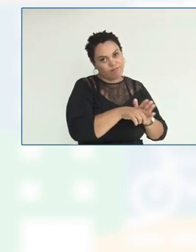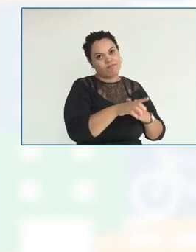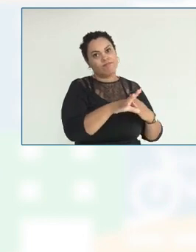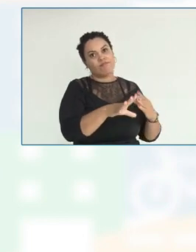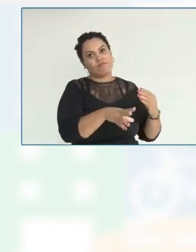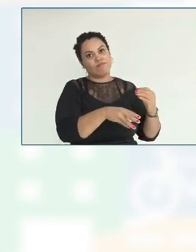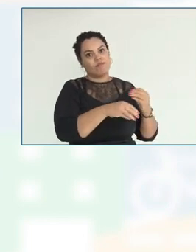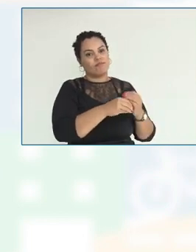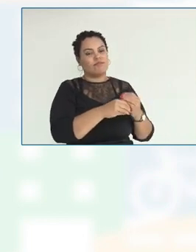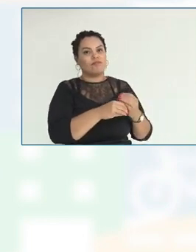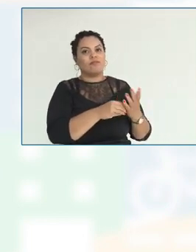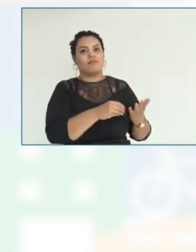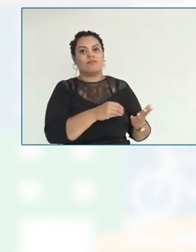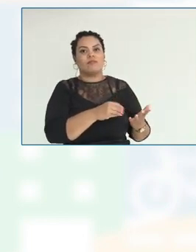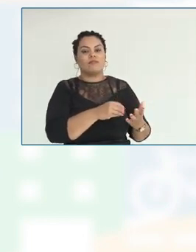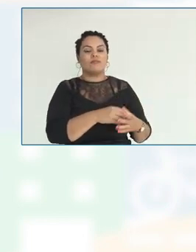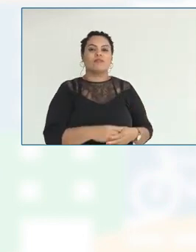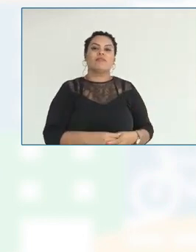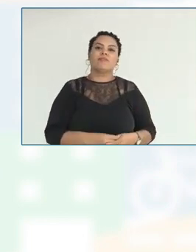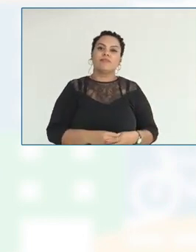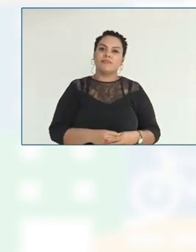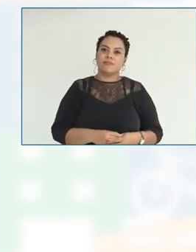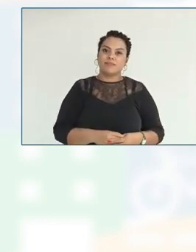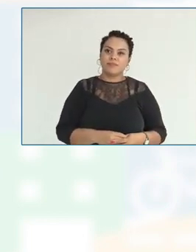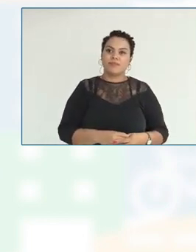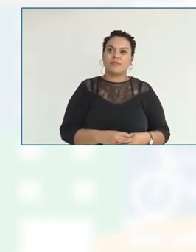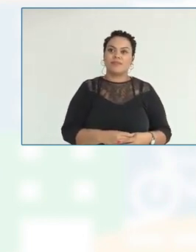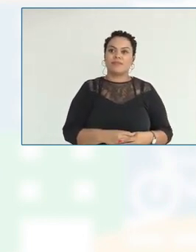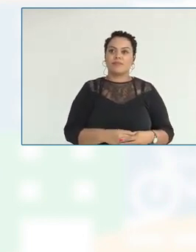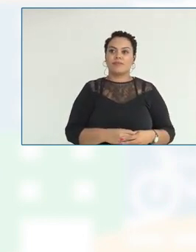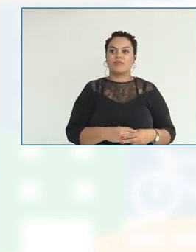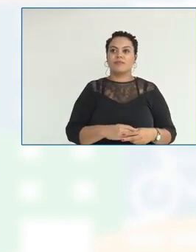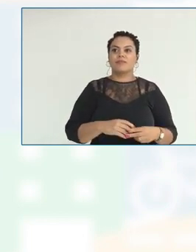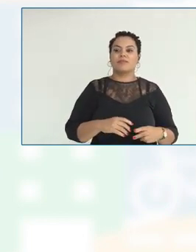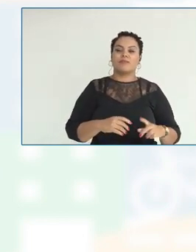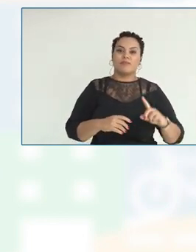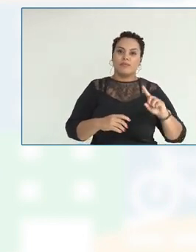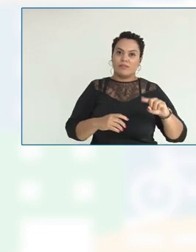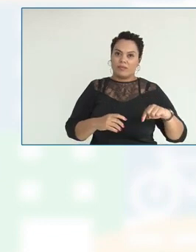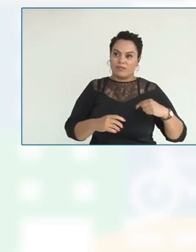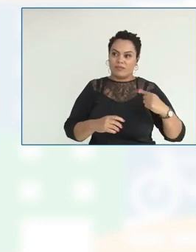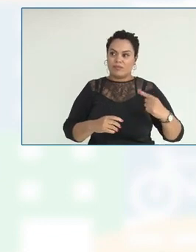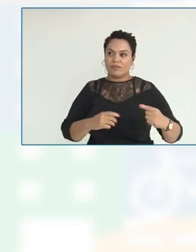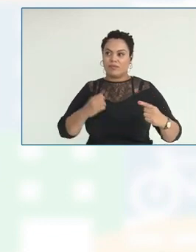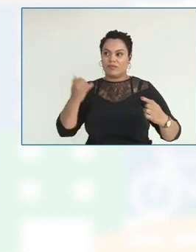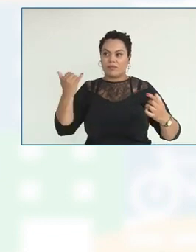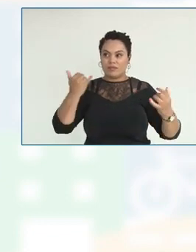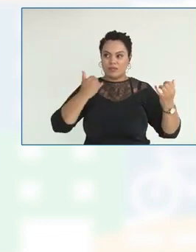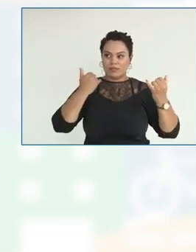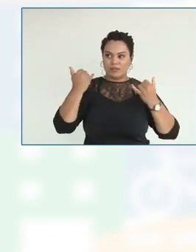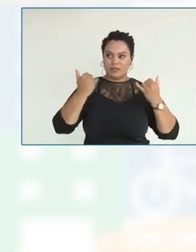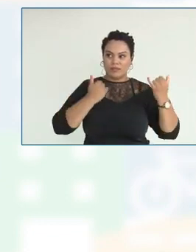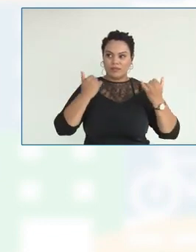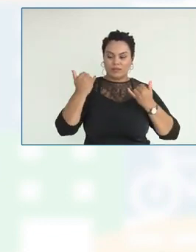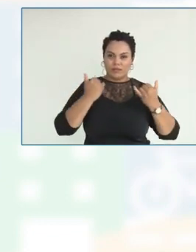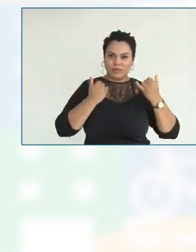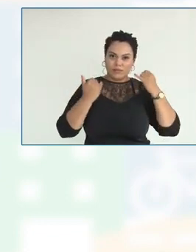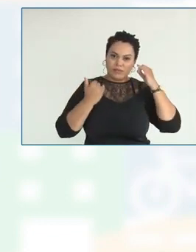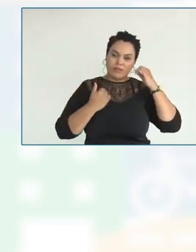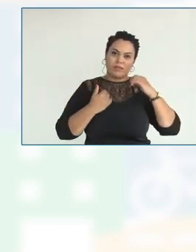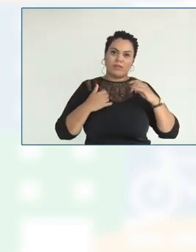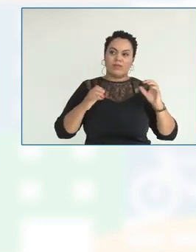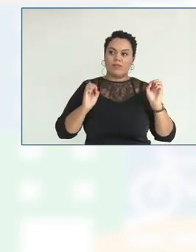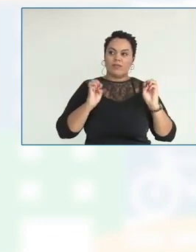visita domiciliar. Tá? E aí, de posse de todas essas informações, se encerra esse caso suspeito